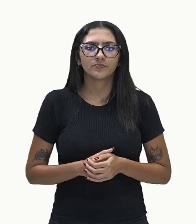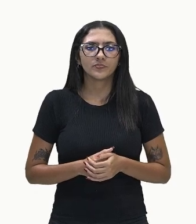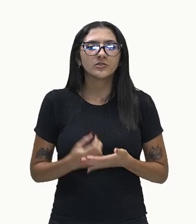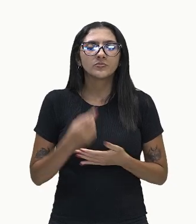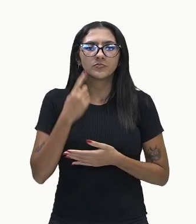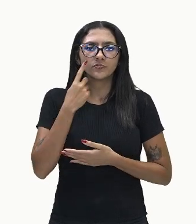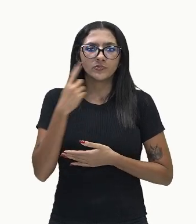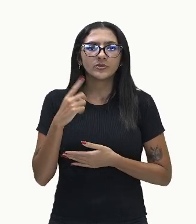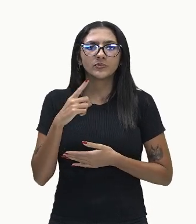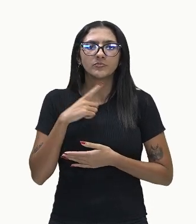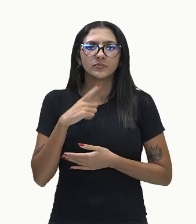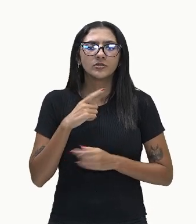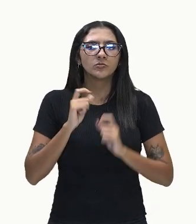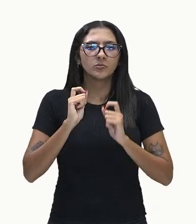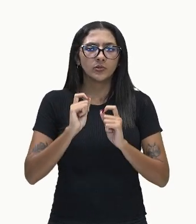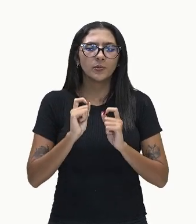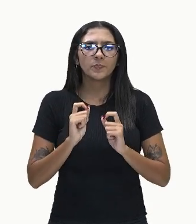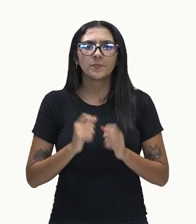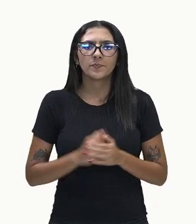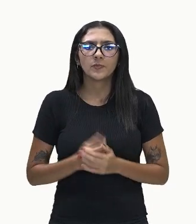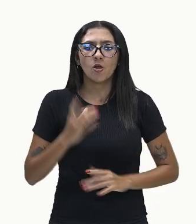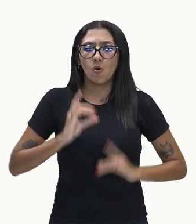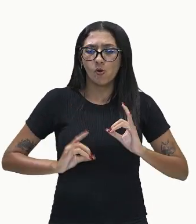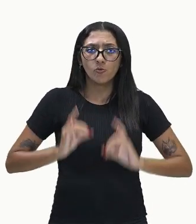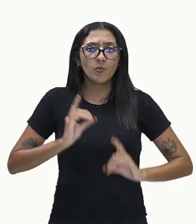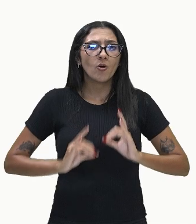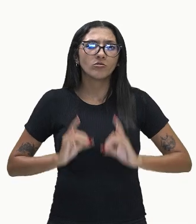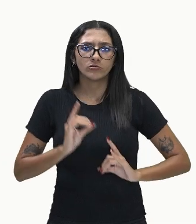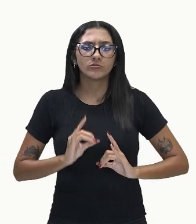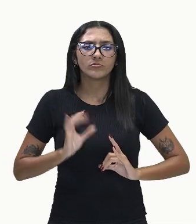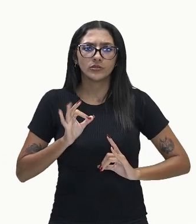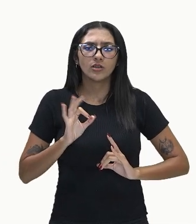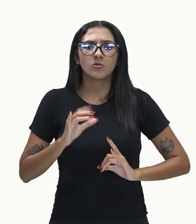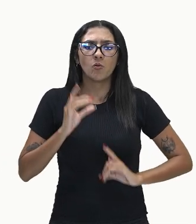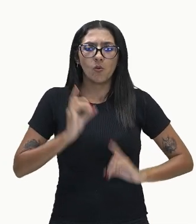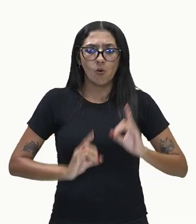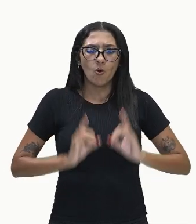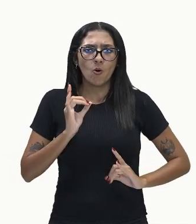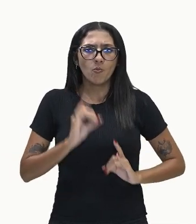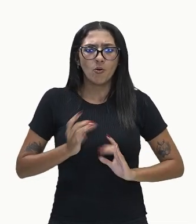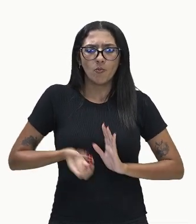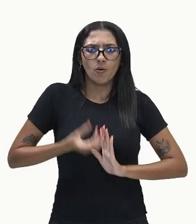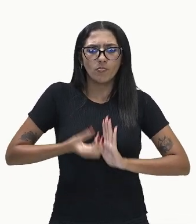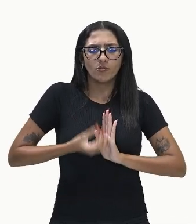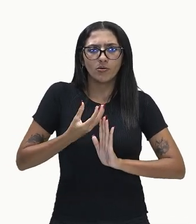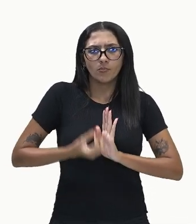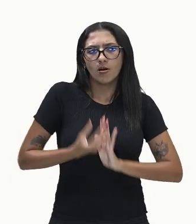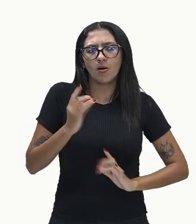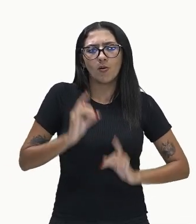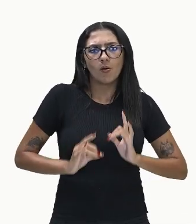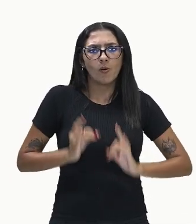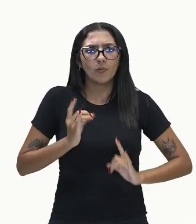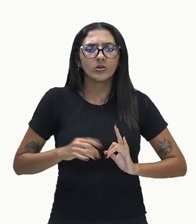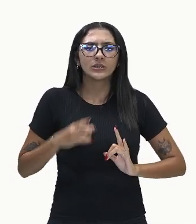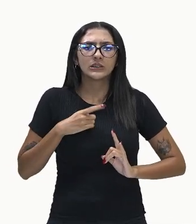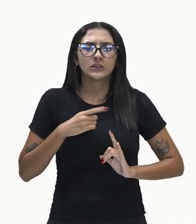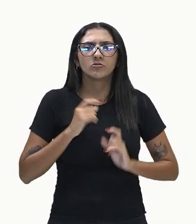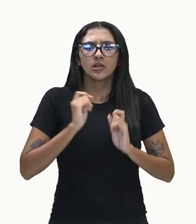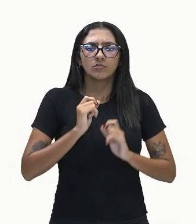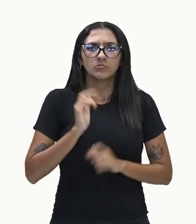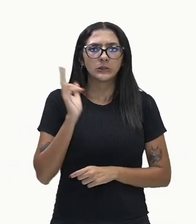a nossa ação o quê? Hormonal. E pela ação hormonal, nós vamos ter um